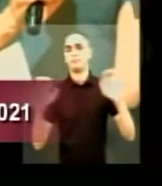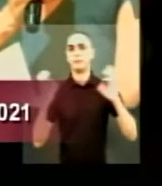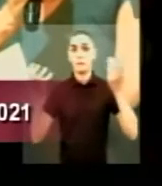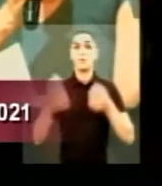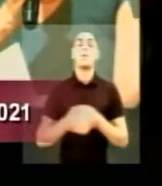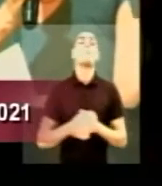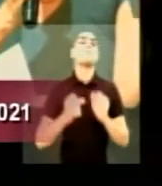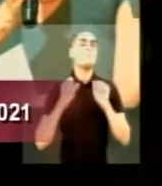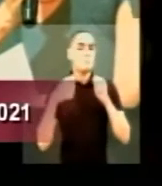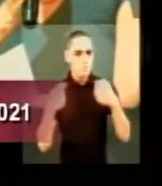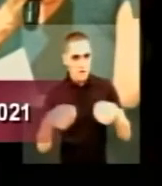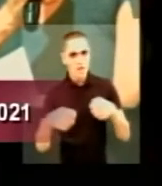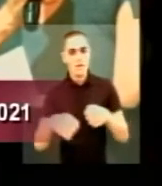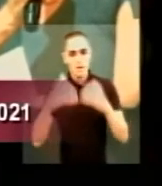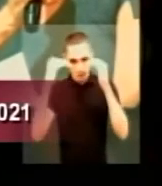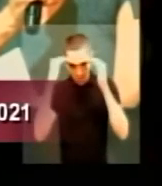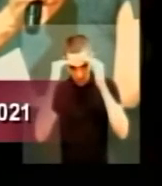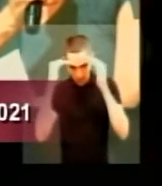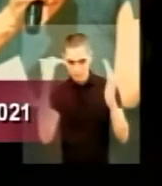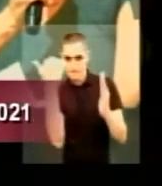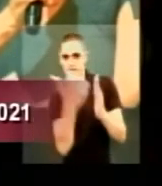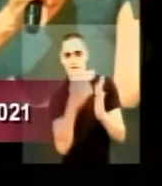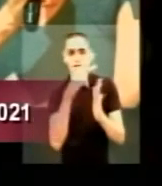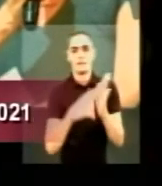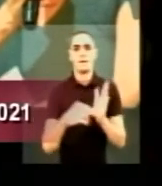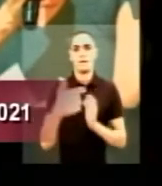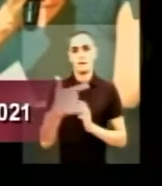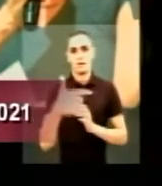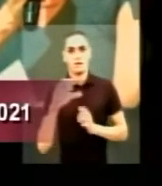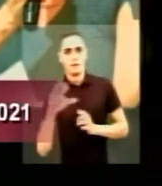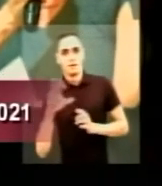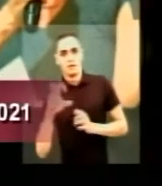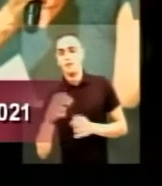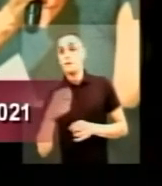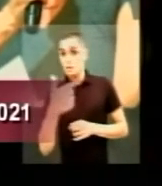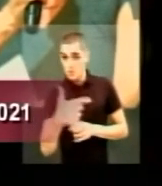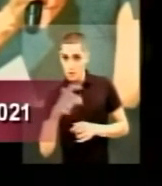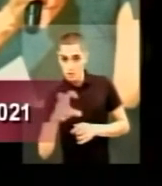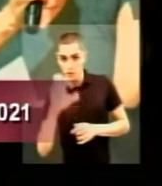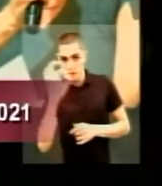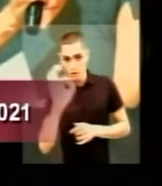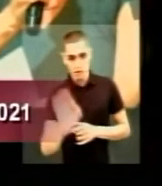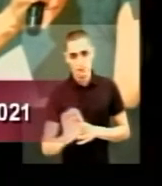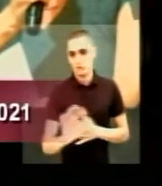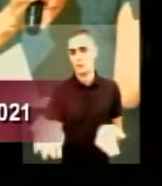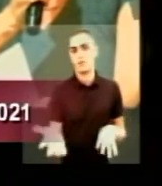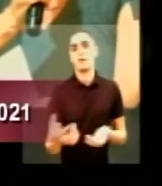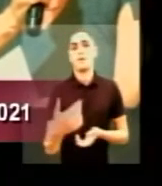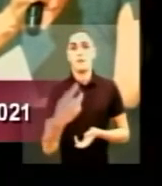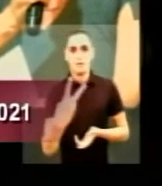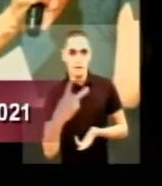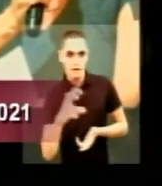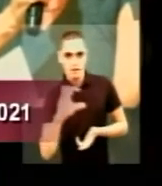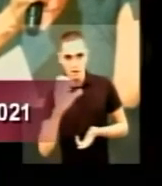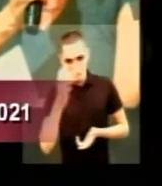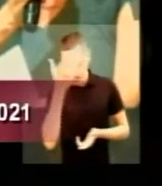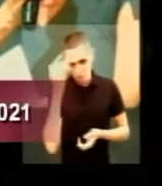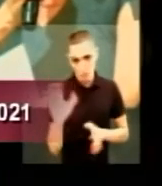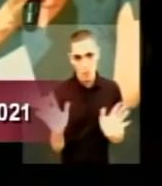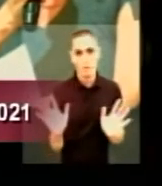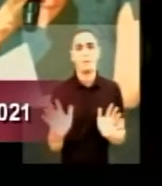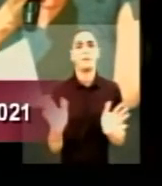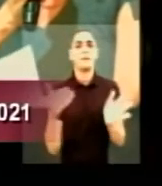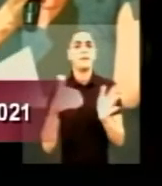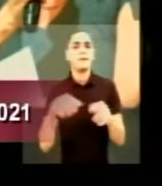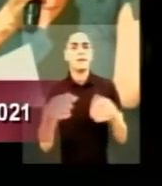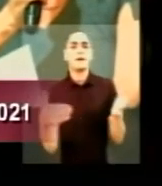pessoas. Então, na última alteração do município, nós tínhamos limitados os eventos para 50 pessoas